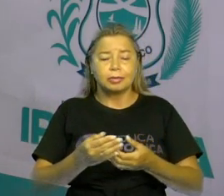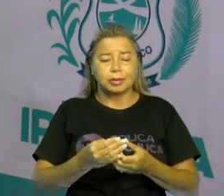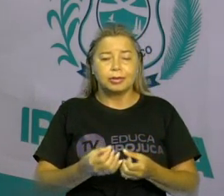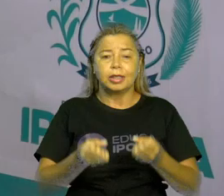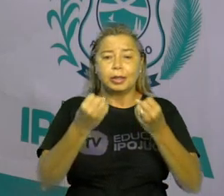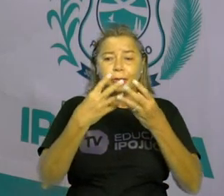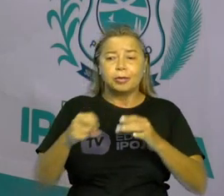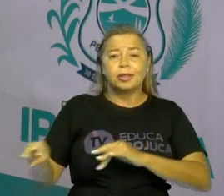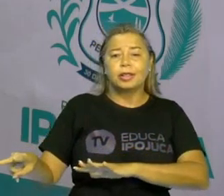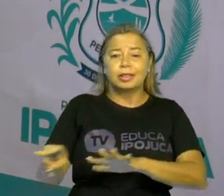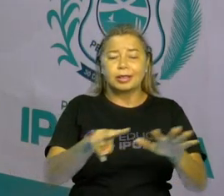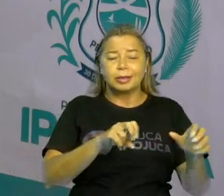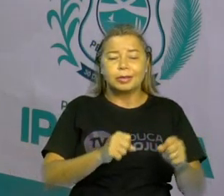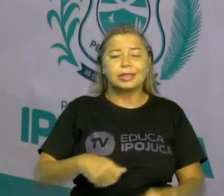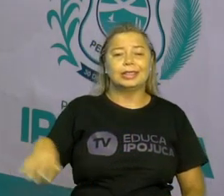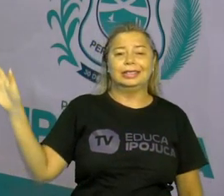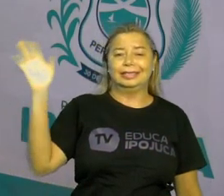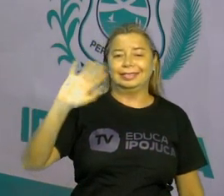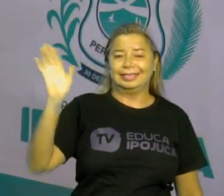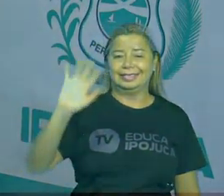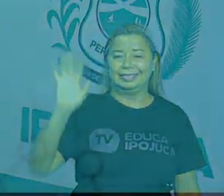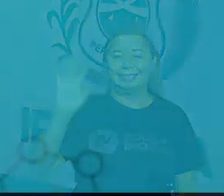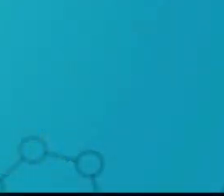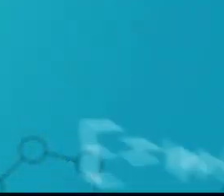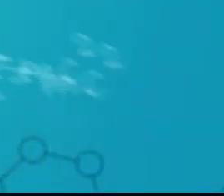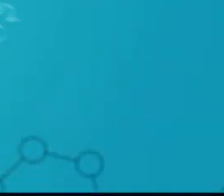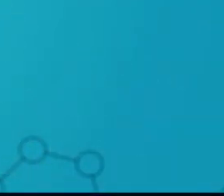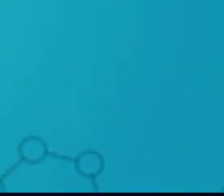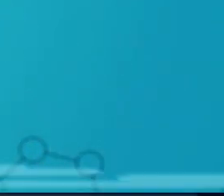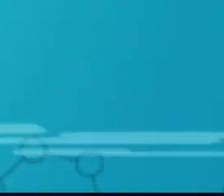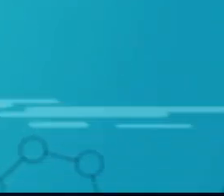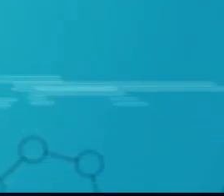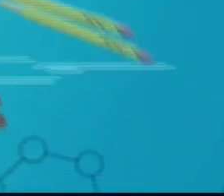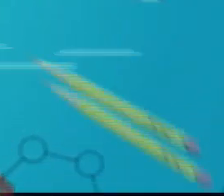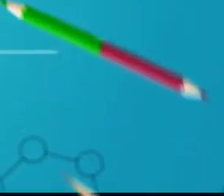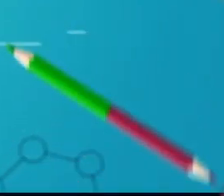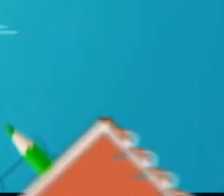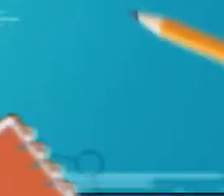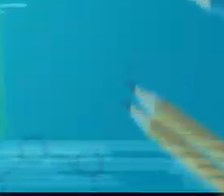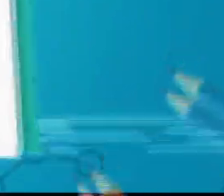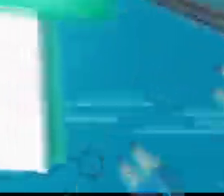para vocês bye bye estranho né E aí